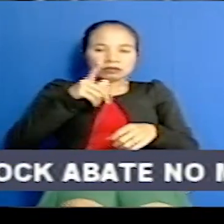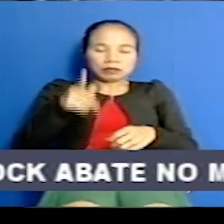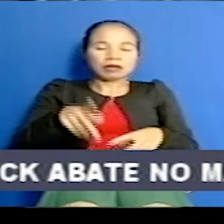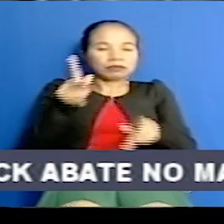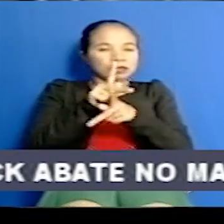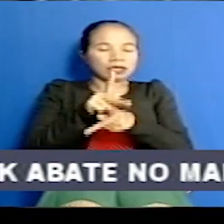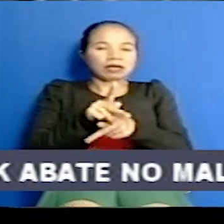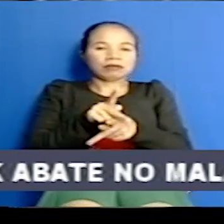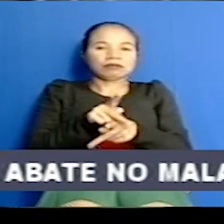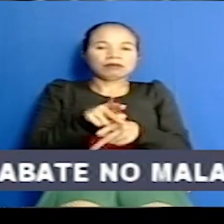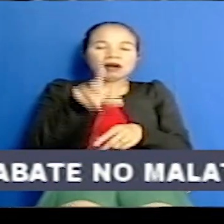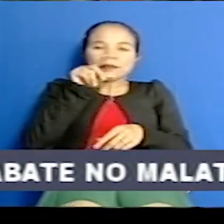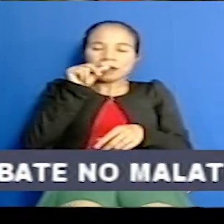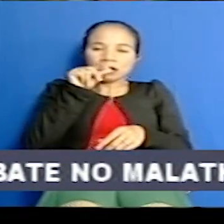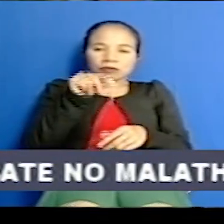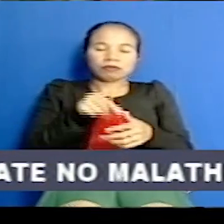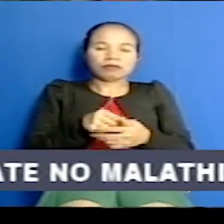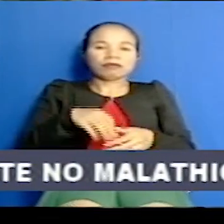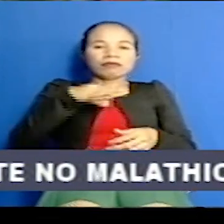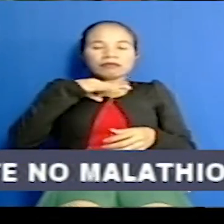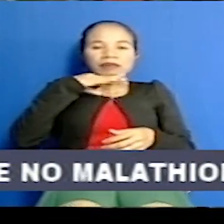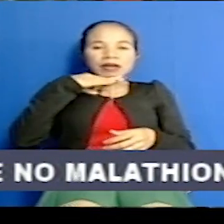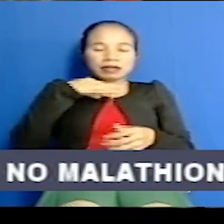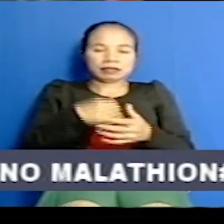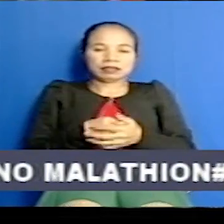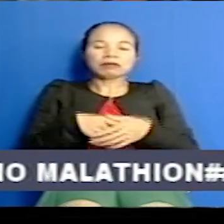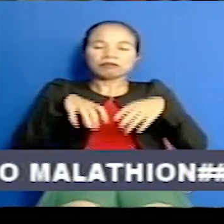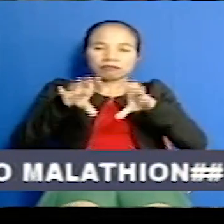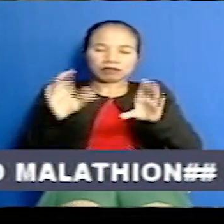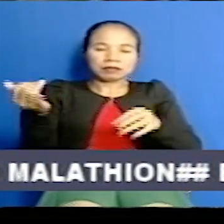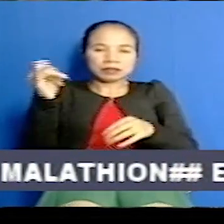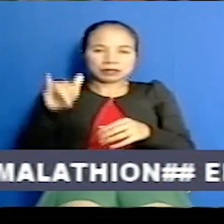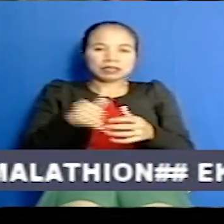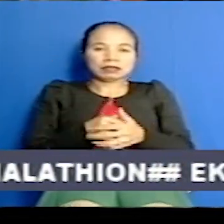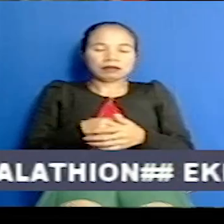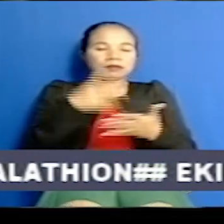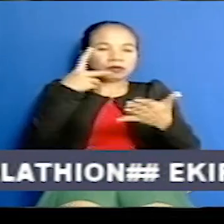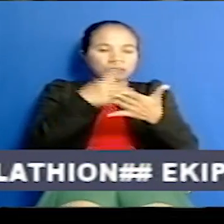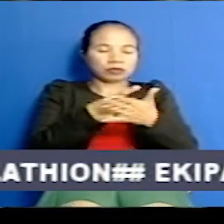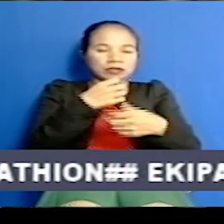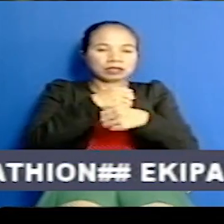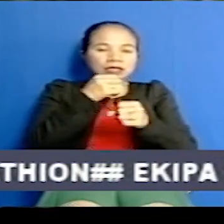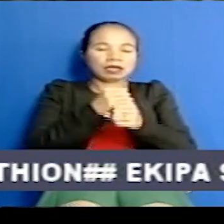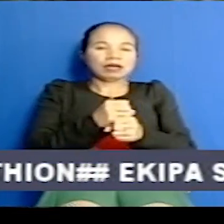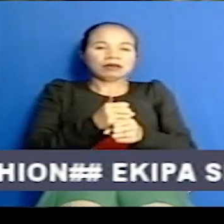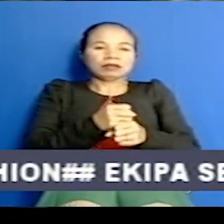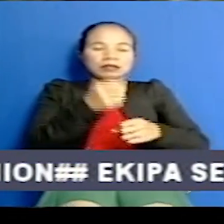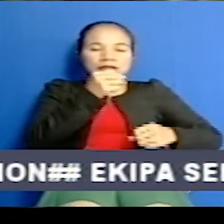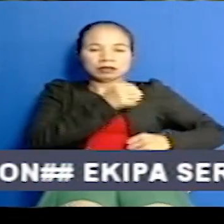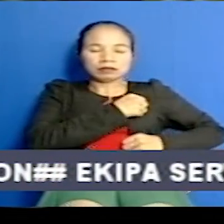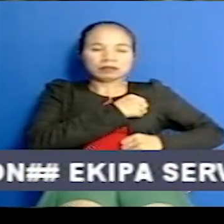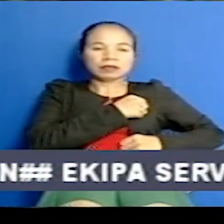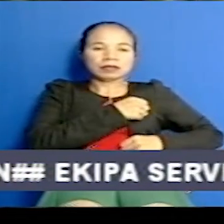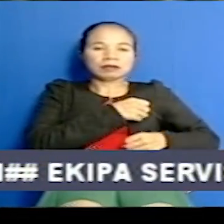Carau, mas faz ambasira. Proposta reforma se analisa o Conselho Superior Militar ou deliberação